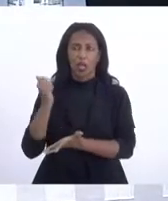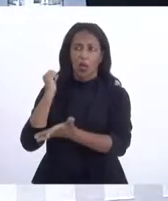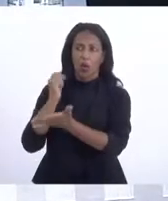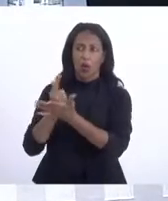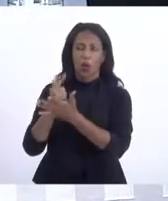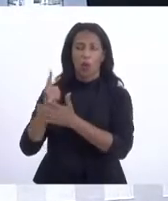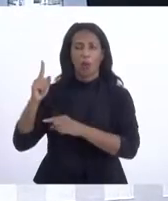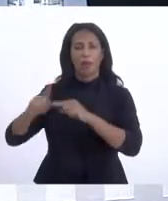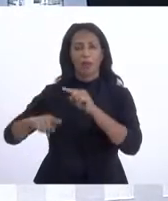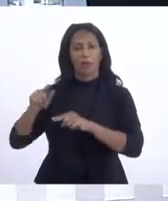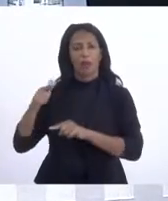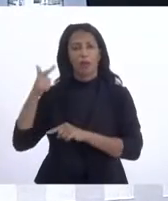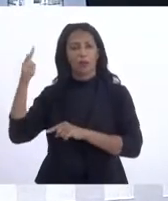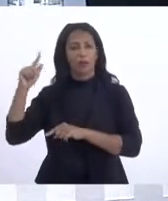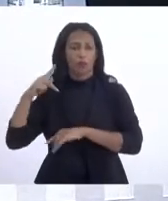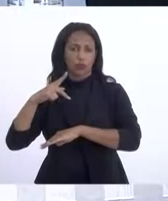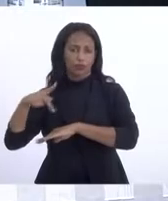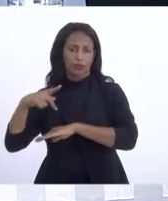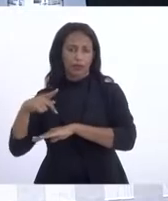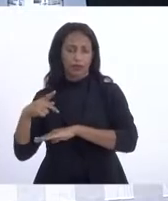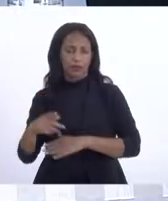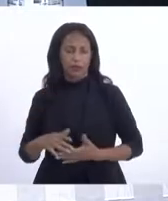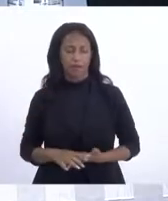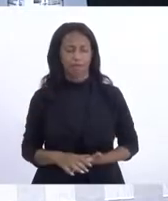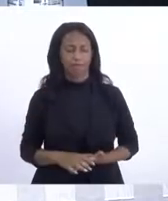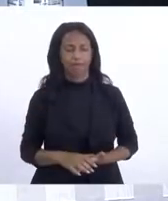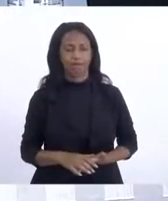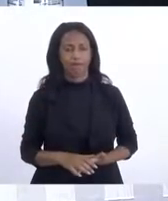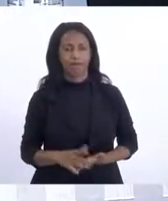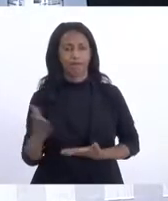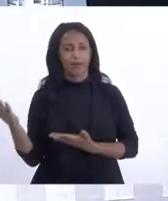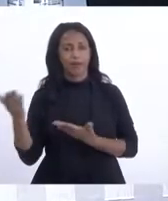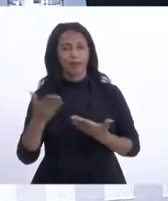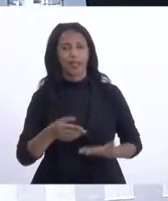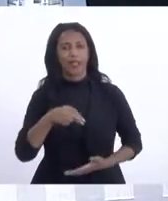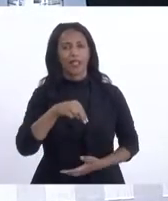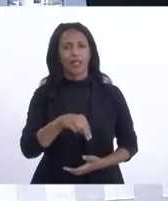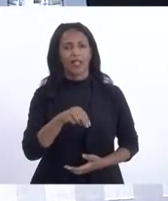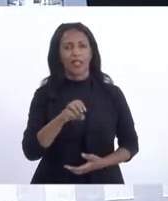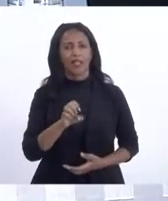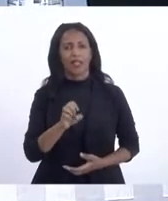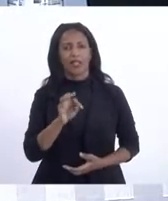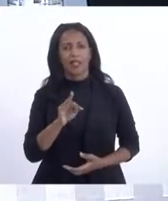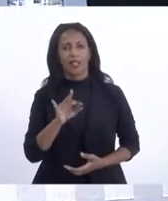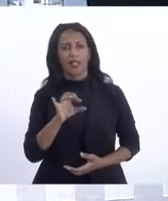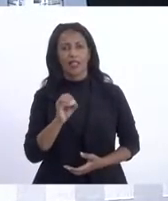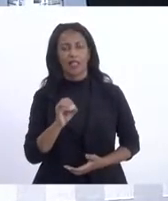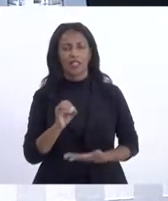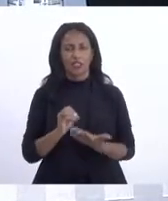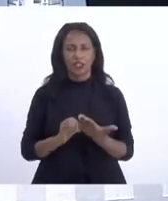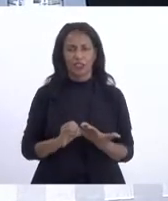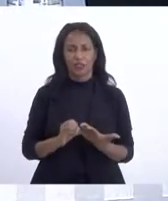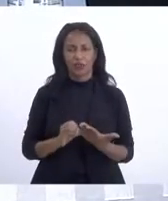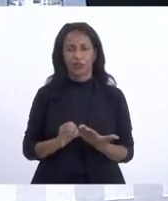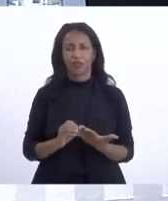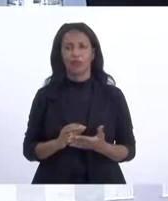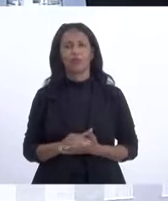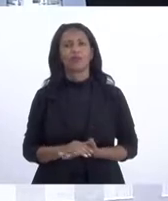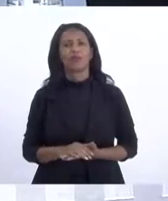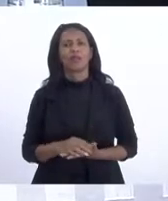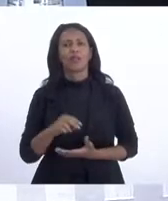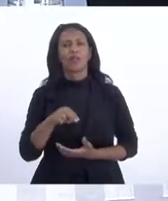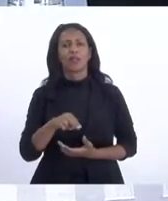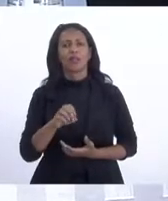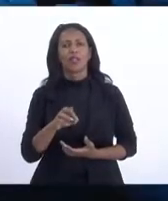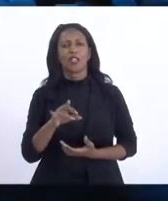insumos e equipamentos. Está conosco aqui o Ricardo, o Netinho, do Dinésio. Cadê ele?